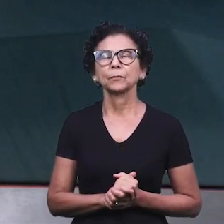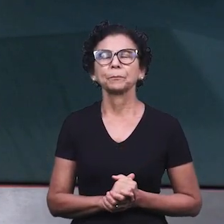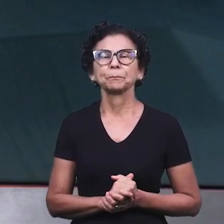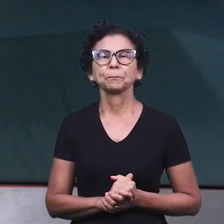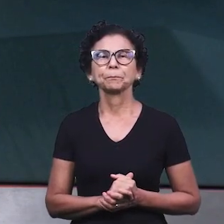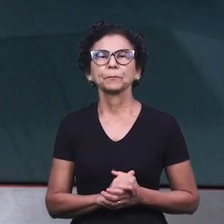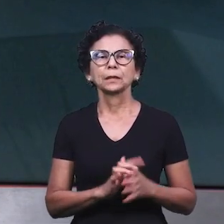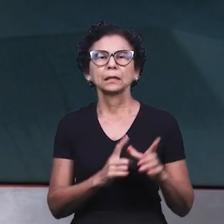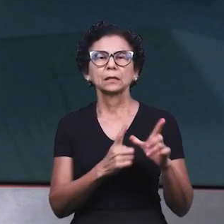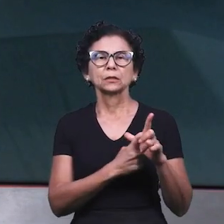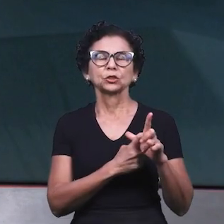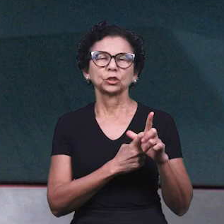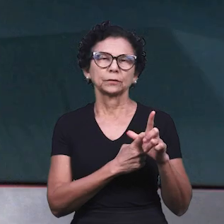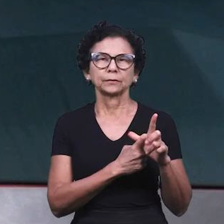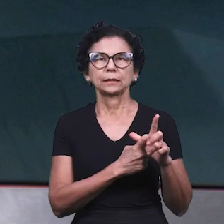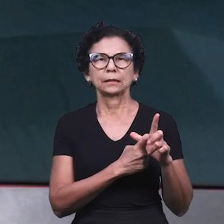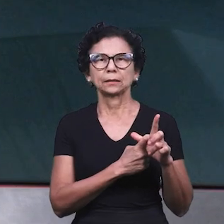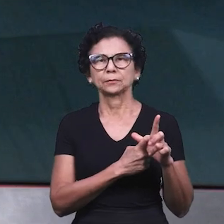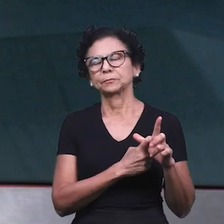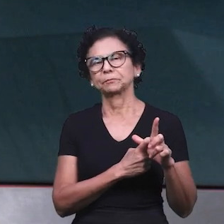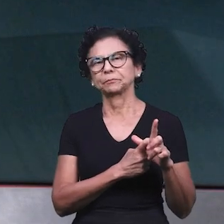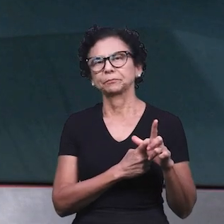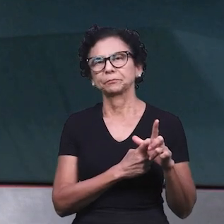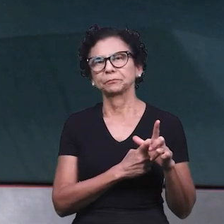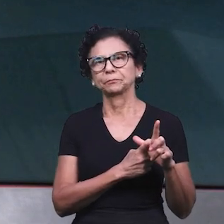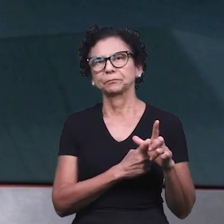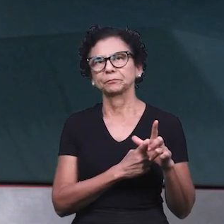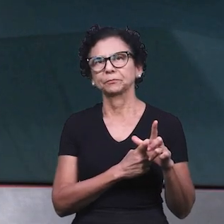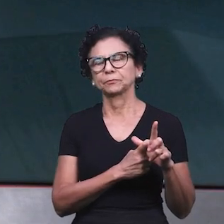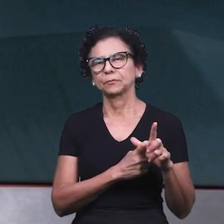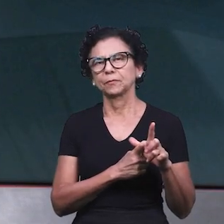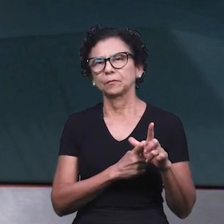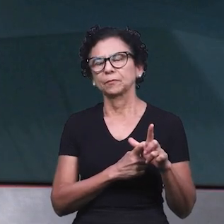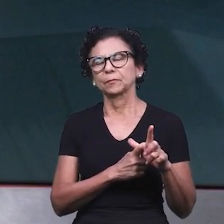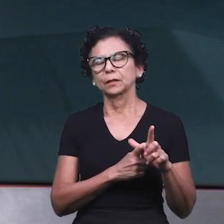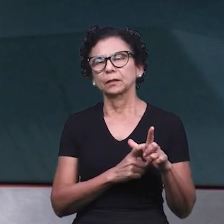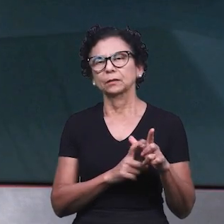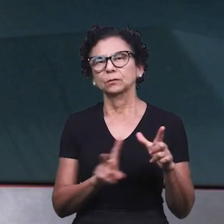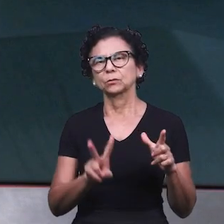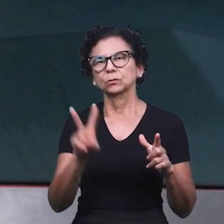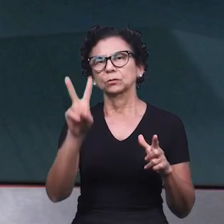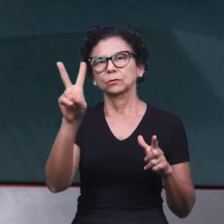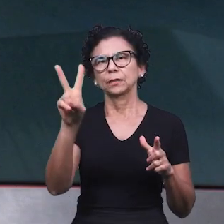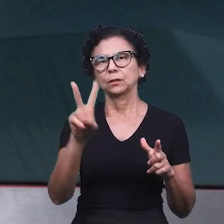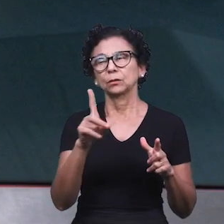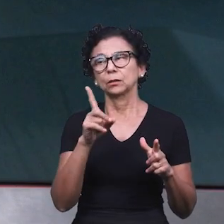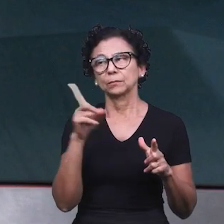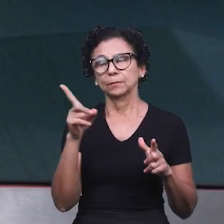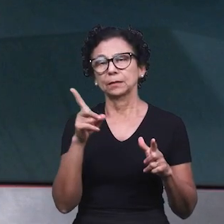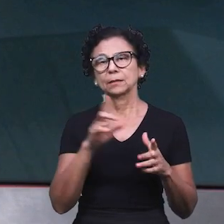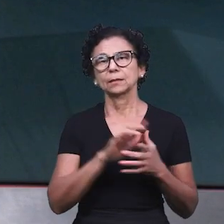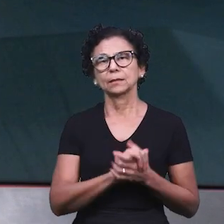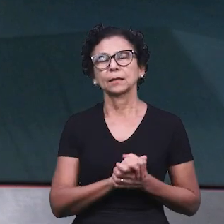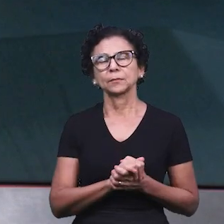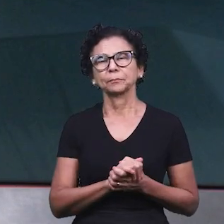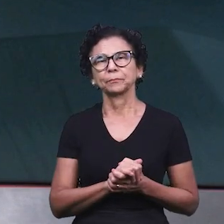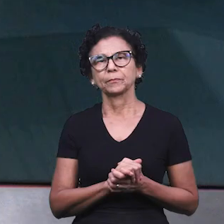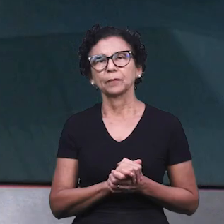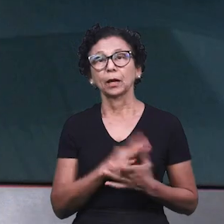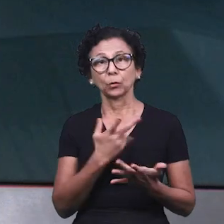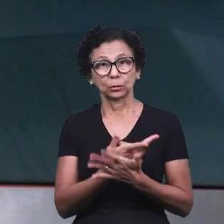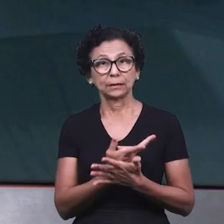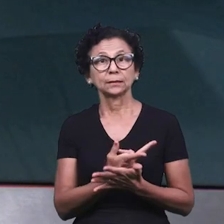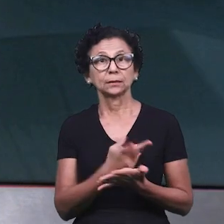né? Uma dívida no valor original. Esses valores eu arredondei, mas eles são